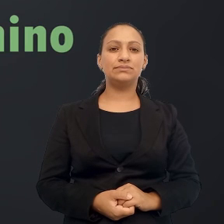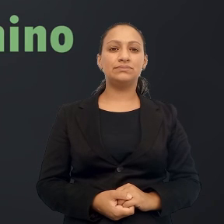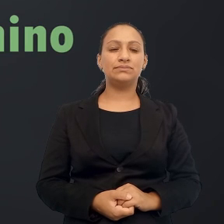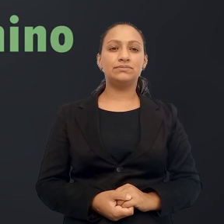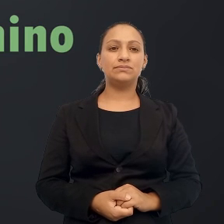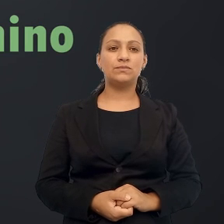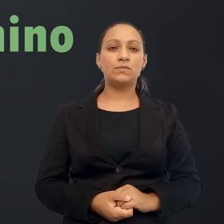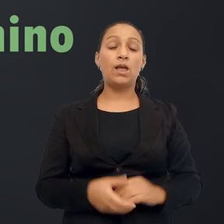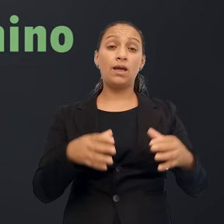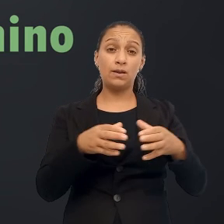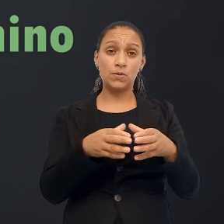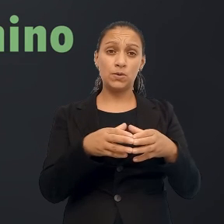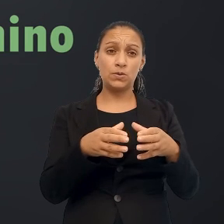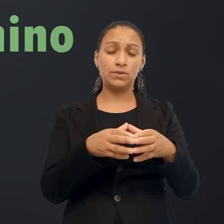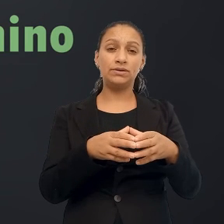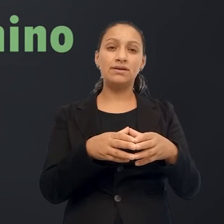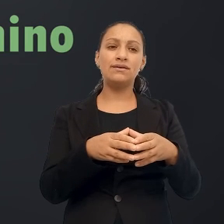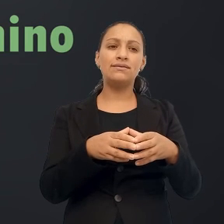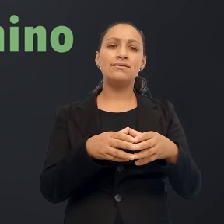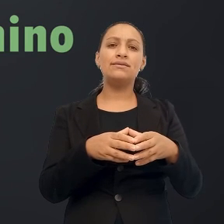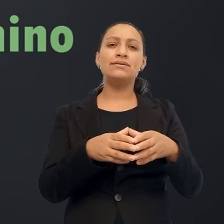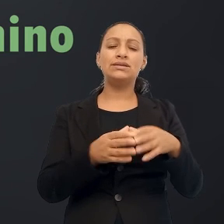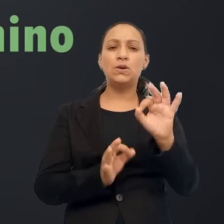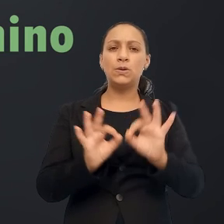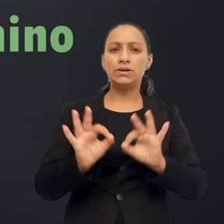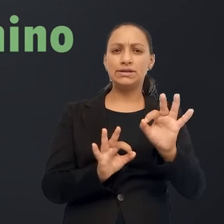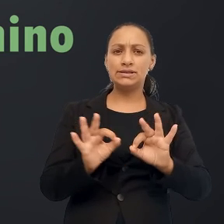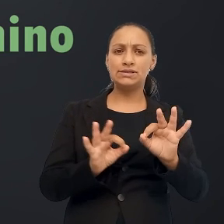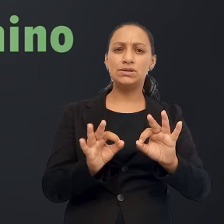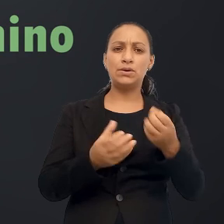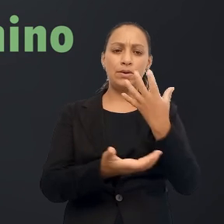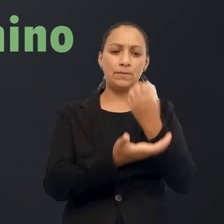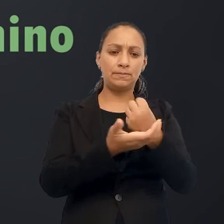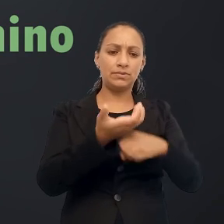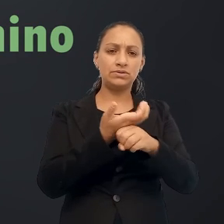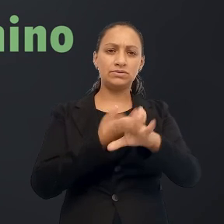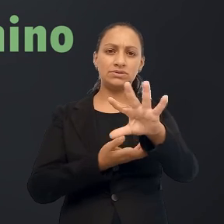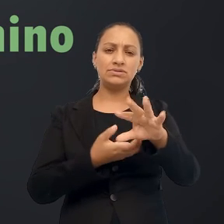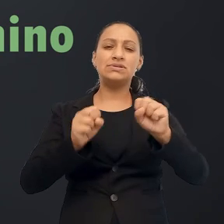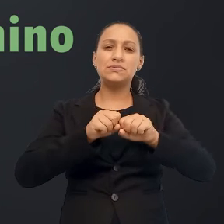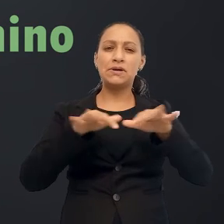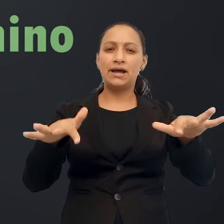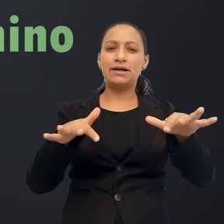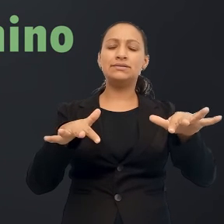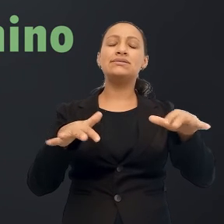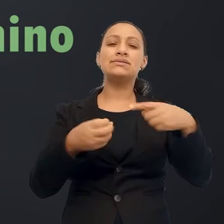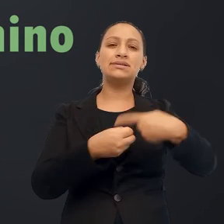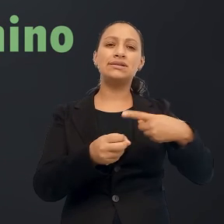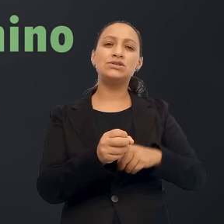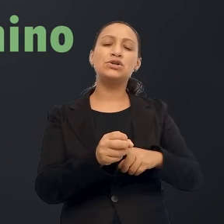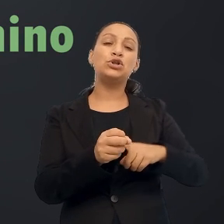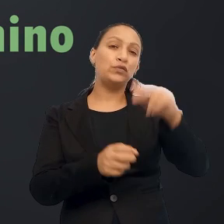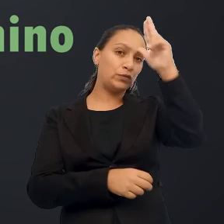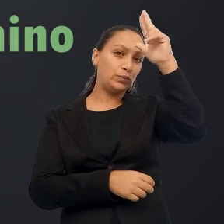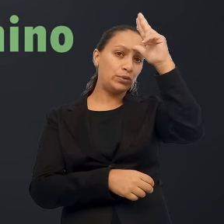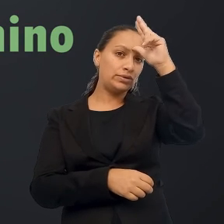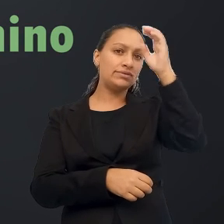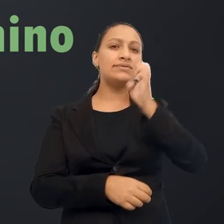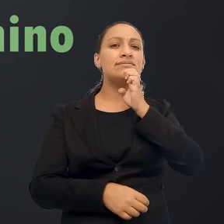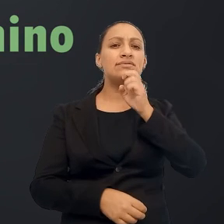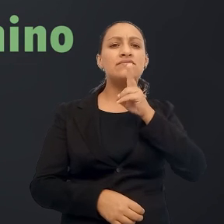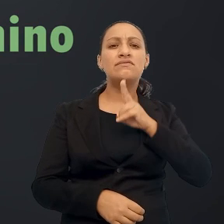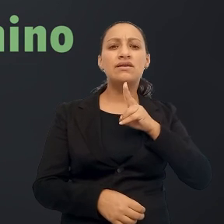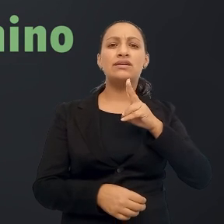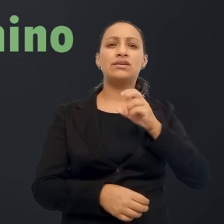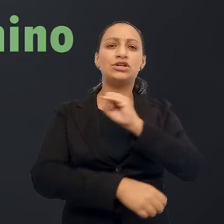A equipe que realiza a produção do Podcast On está espalhada por cidades como Novo Hamburgo, Estância Velha, Ivoti,